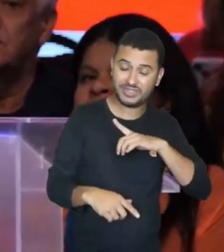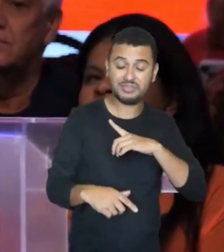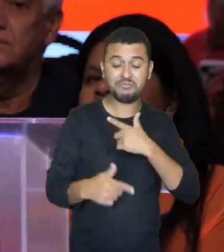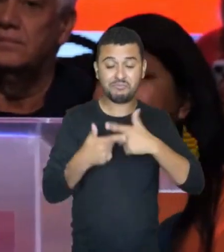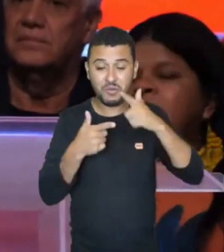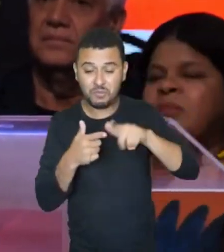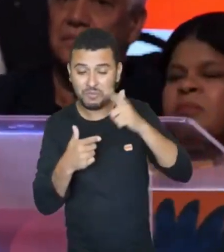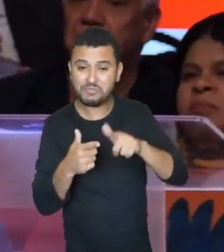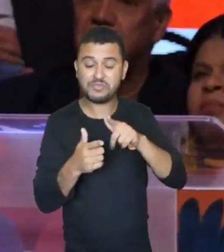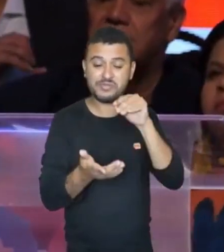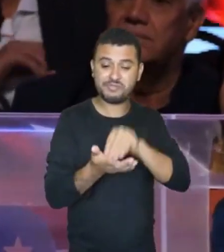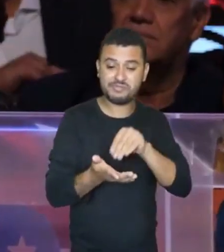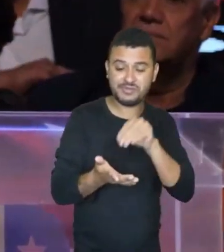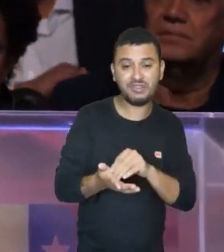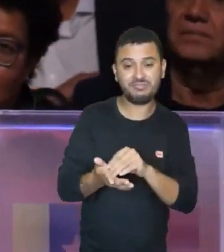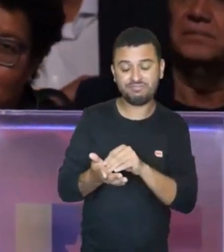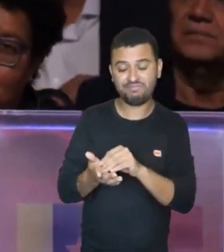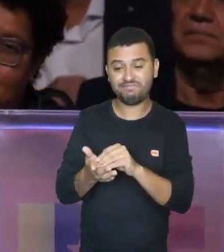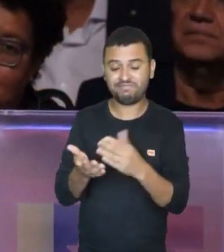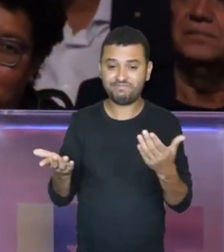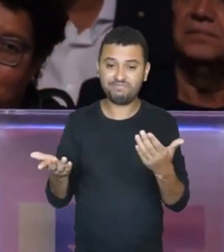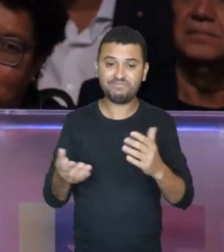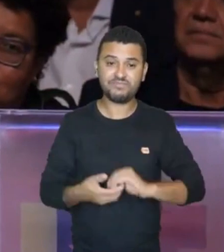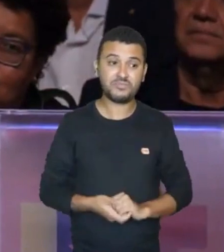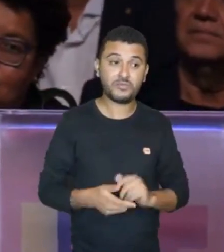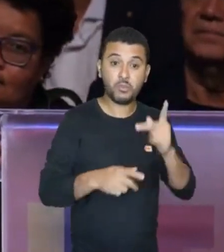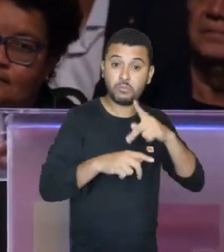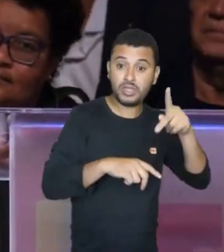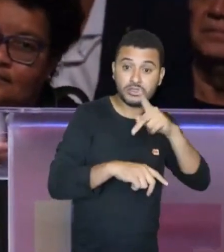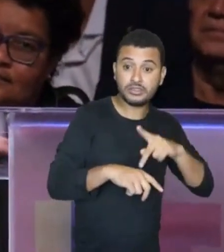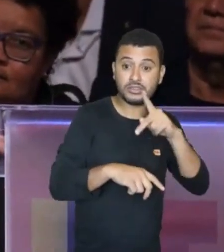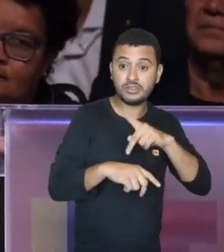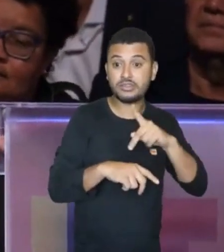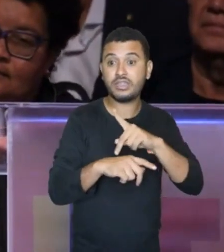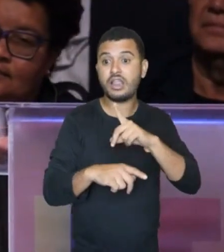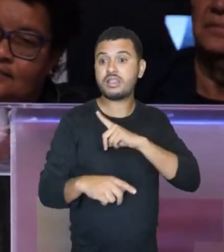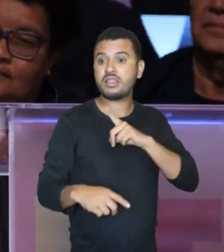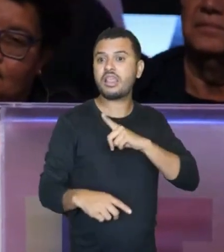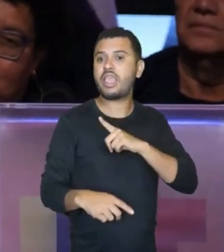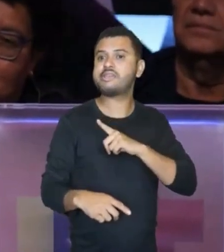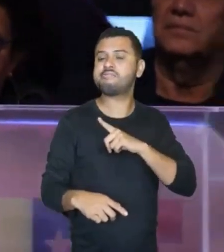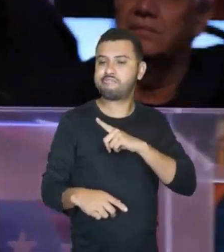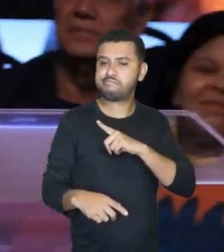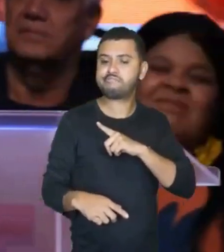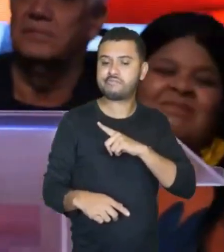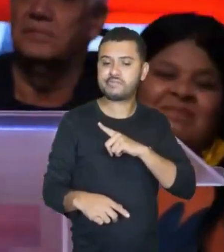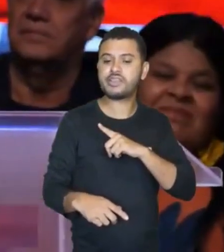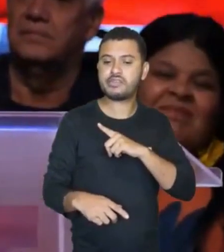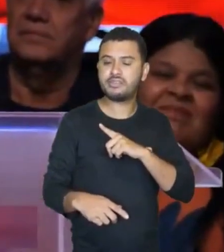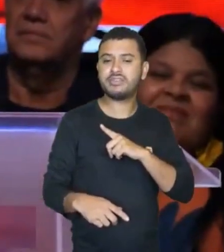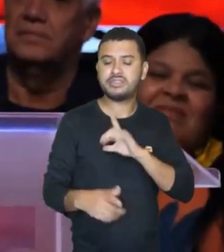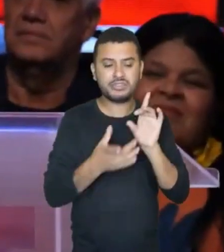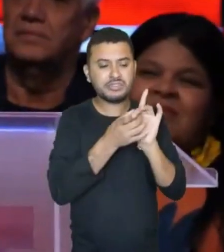sua soberania, um país que teve e tem ainda a sua